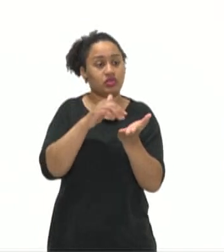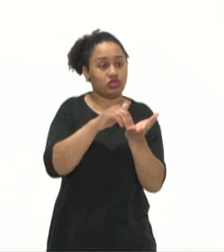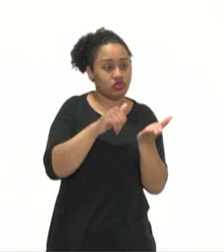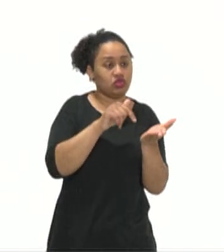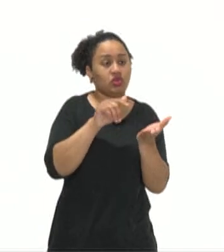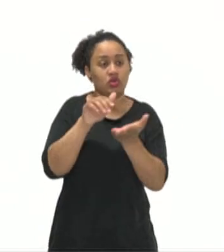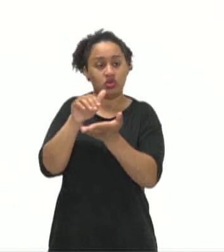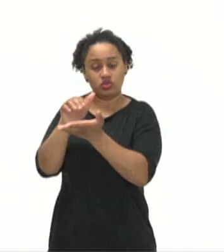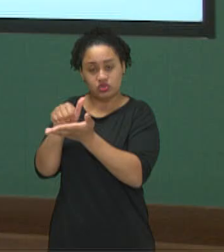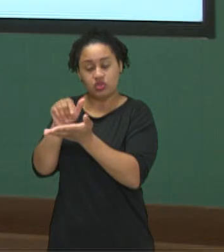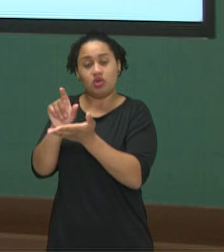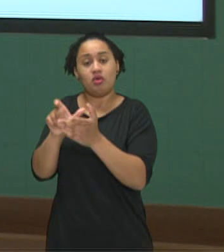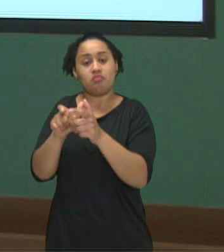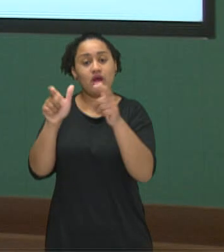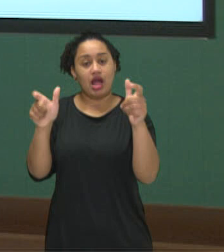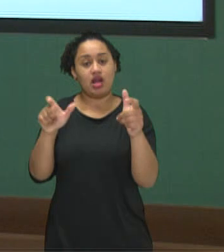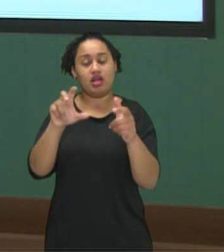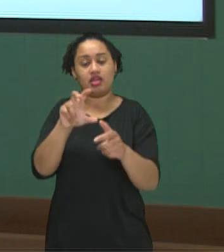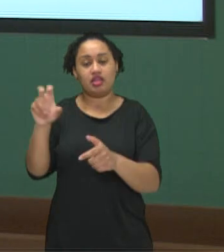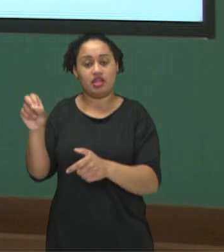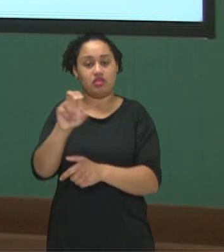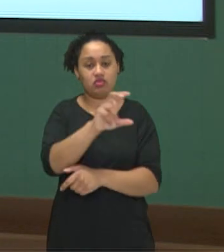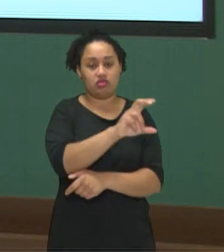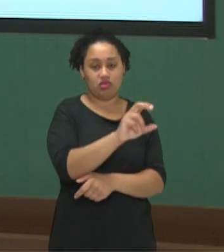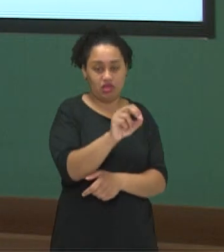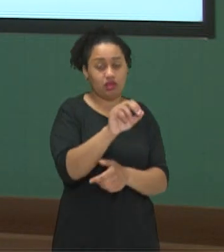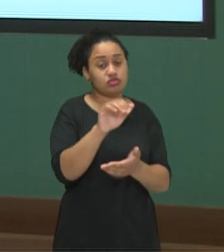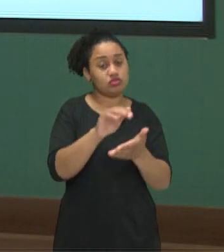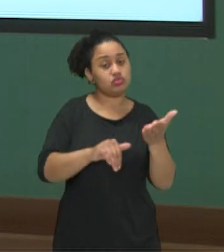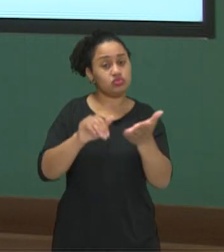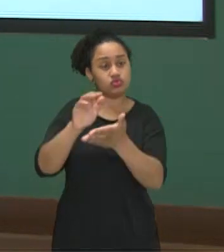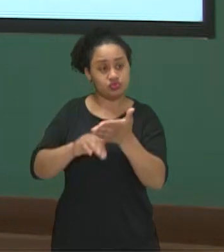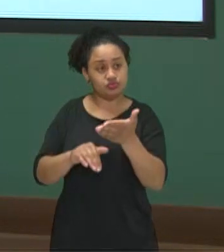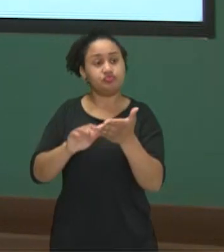os 2 pesos maiores ali de 500 gramas, certo?